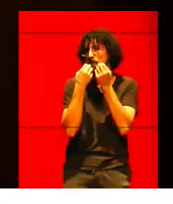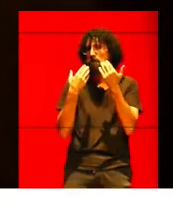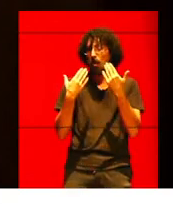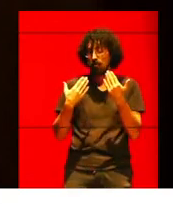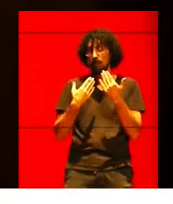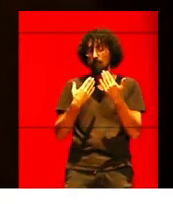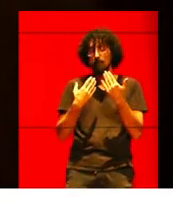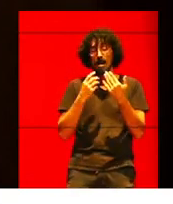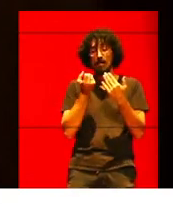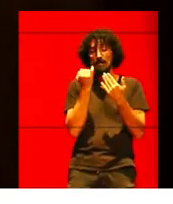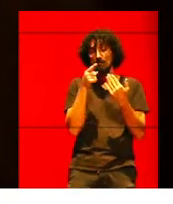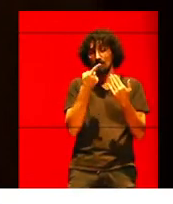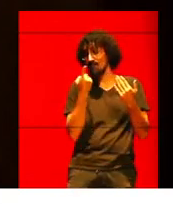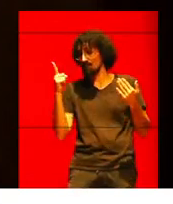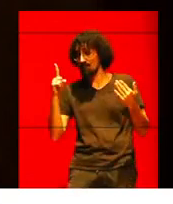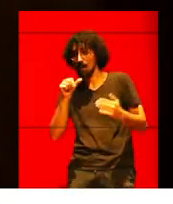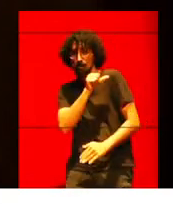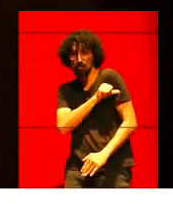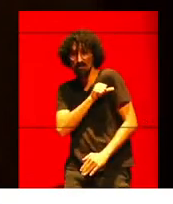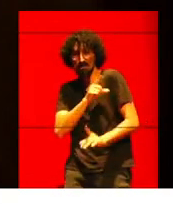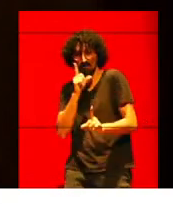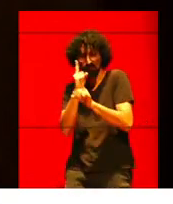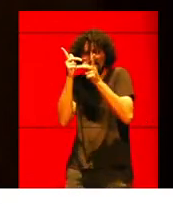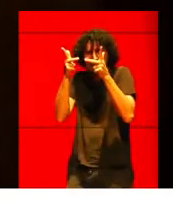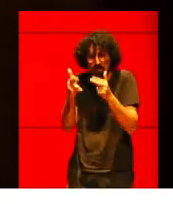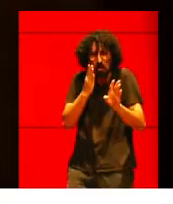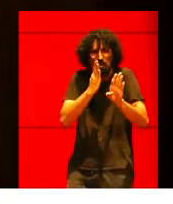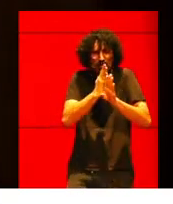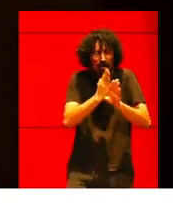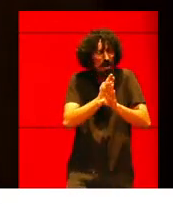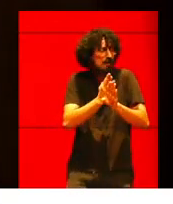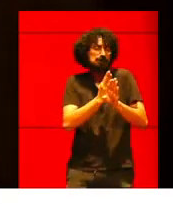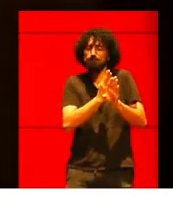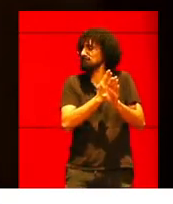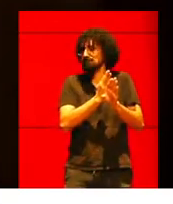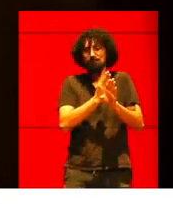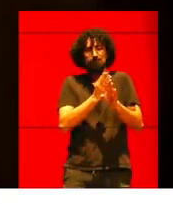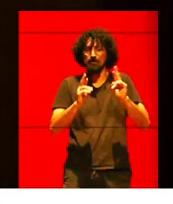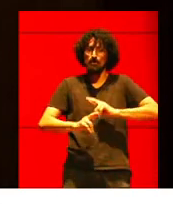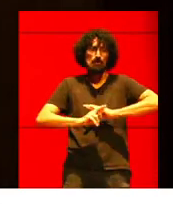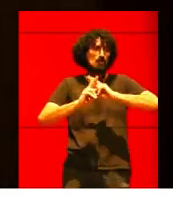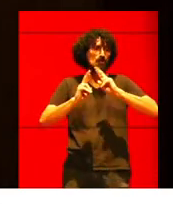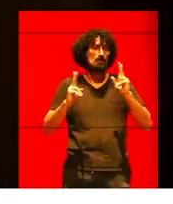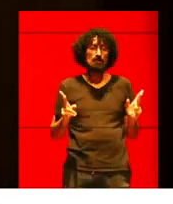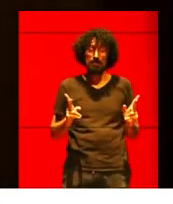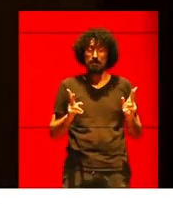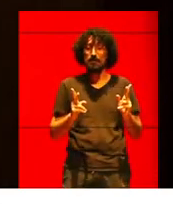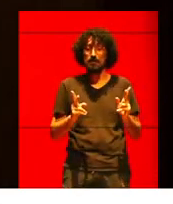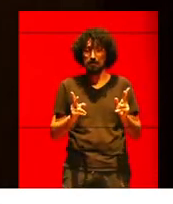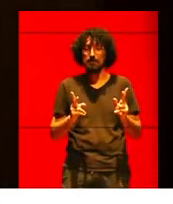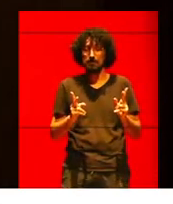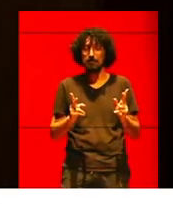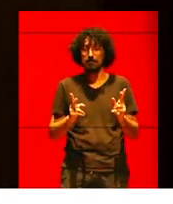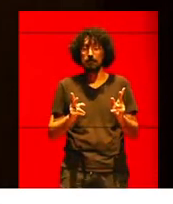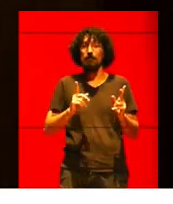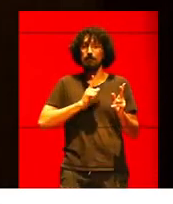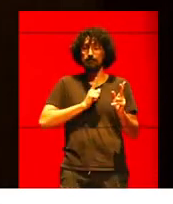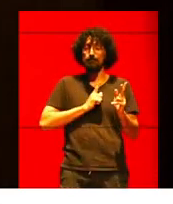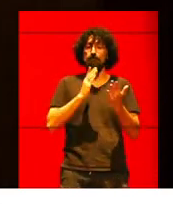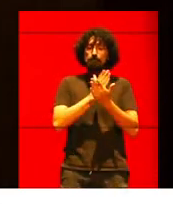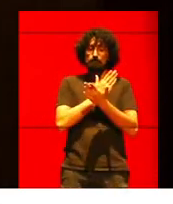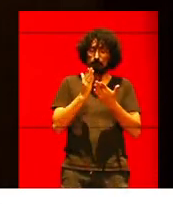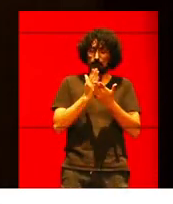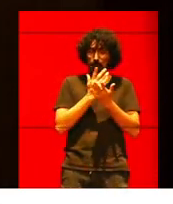Vai, o cara, não, peraí, vamos mudar a rua aí, o fulano tá chegando, tá? Negativo, é a mesma rua que tava no filme, que vai estar na